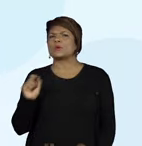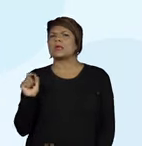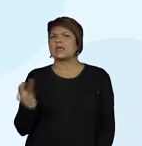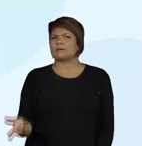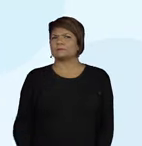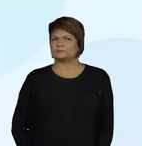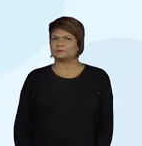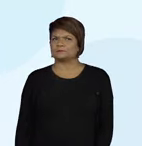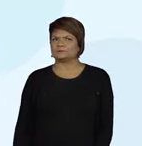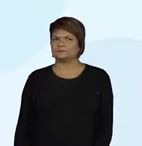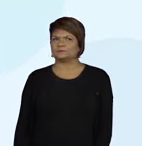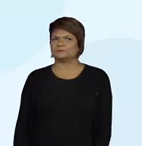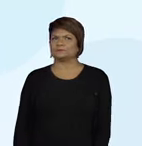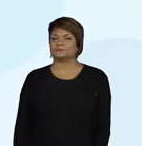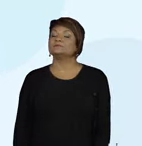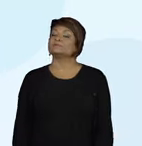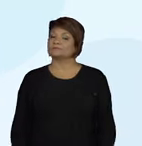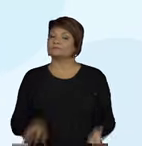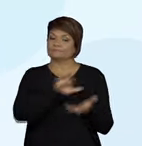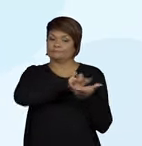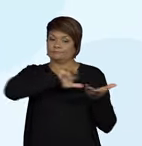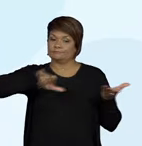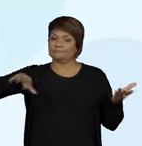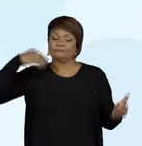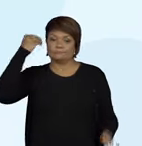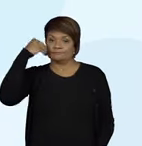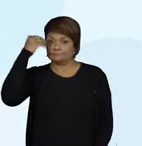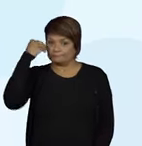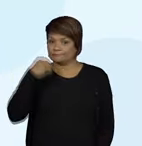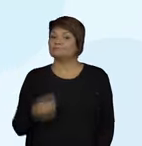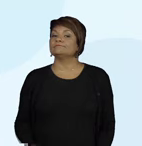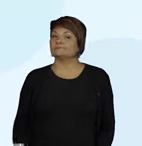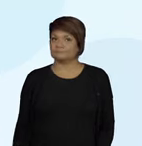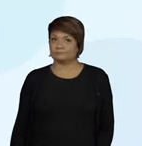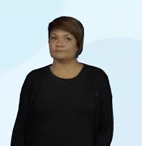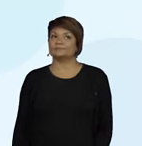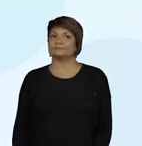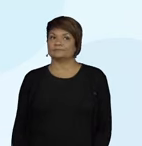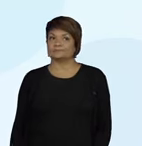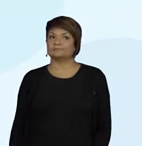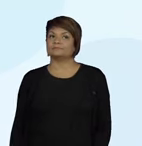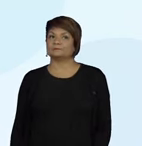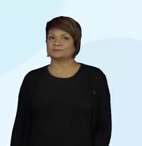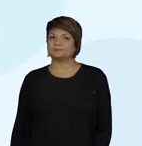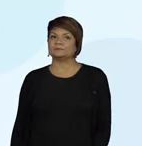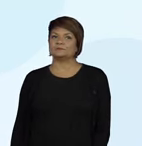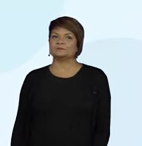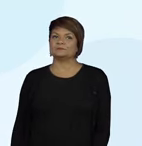nesse canal? Pelo jeito, eles fazem várias experiências, hein? Olha só.